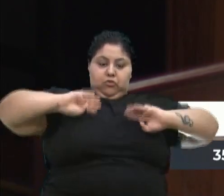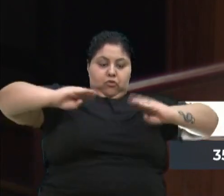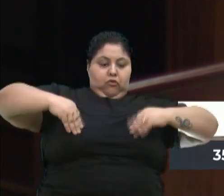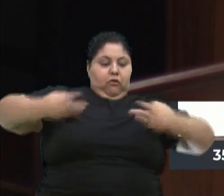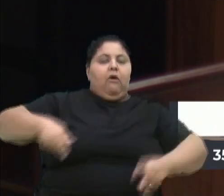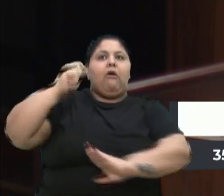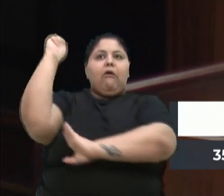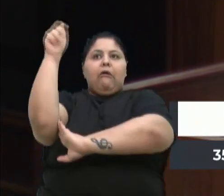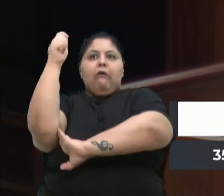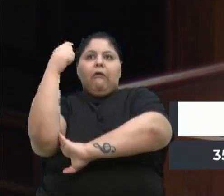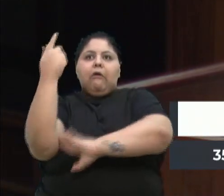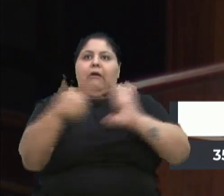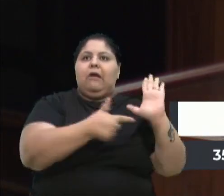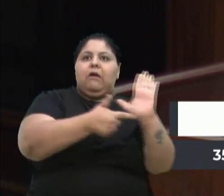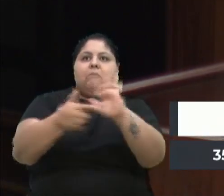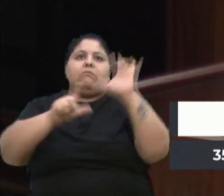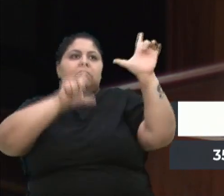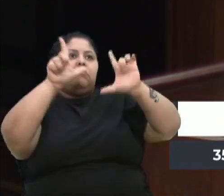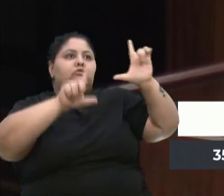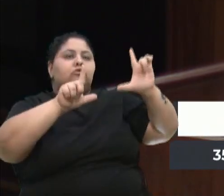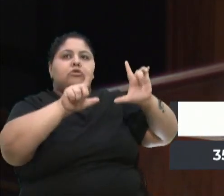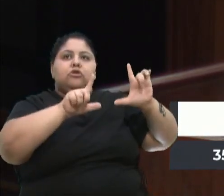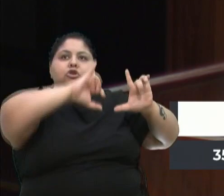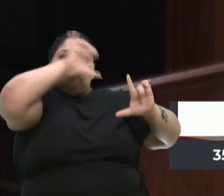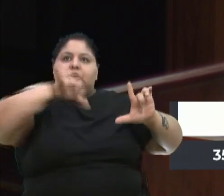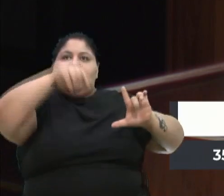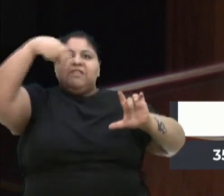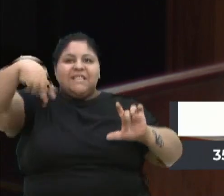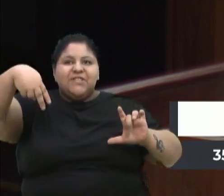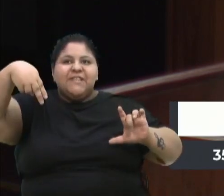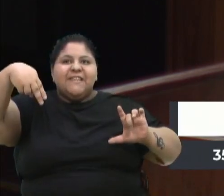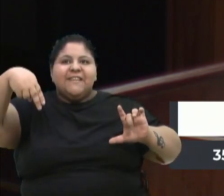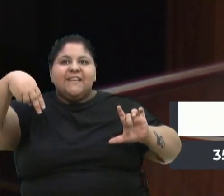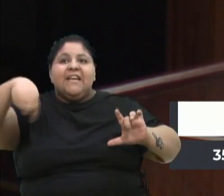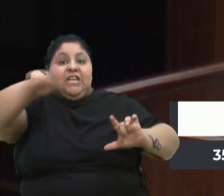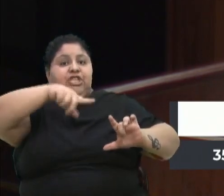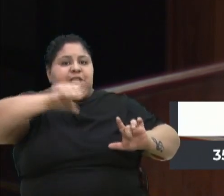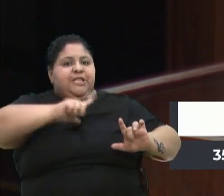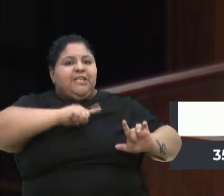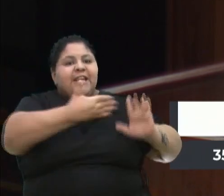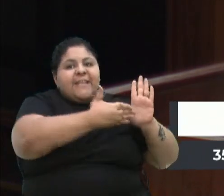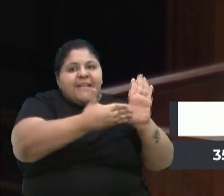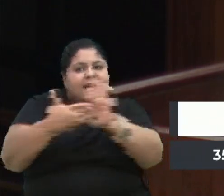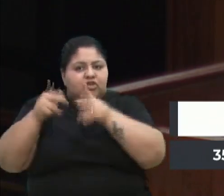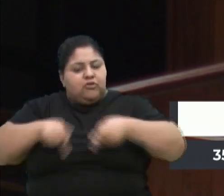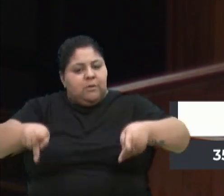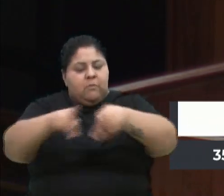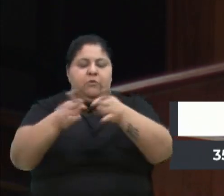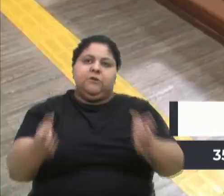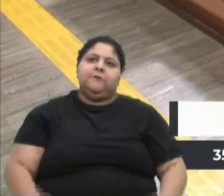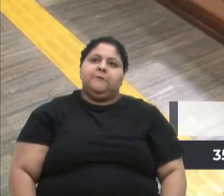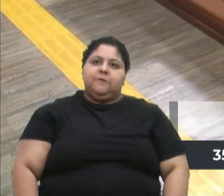Jornal Nacional. Mas que isso, a gente tem que o quê? É ajudar a população. Sua parte, vereador. Obrigado, vereador